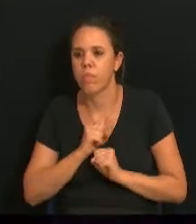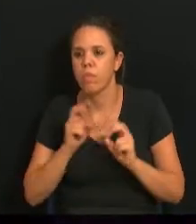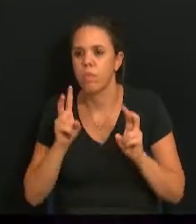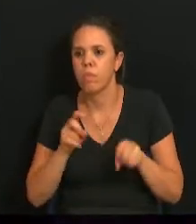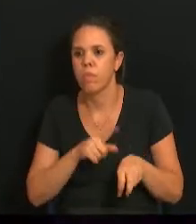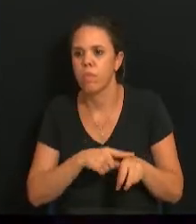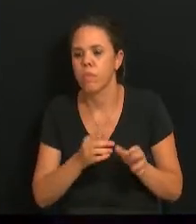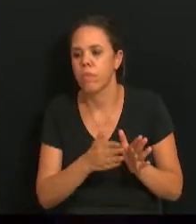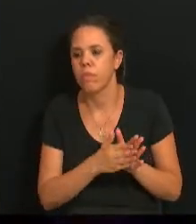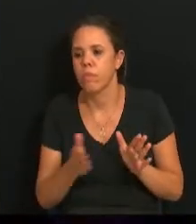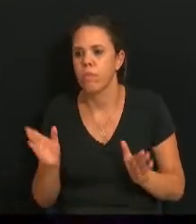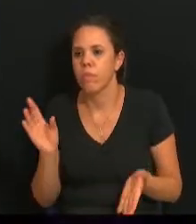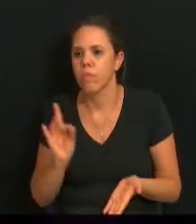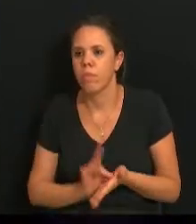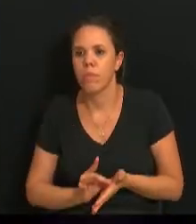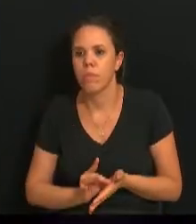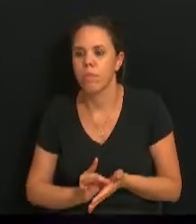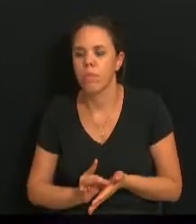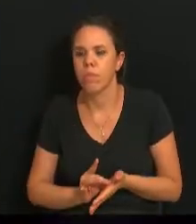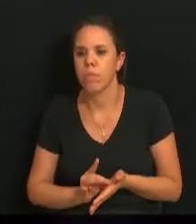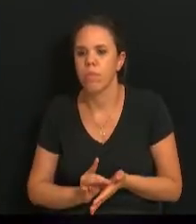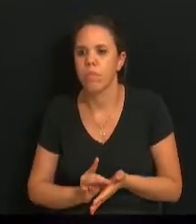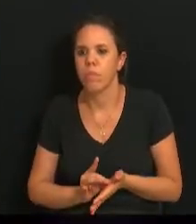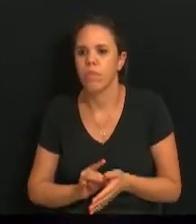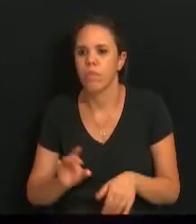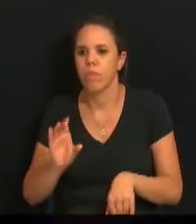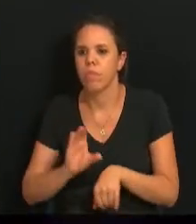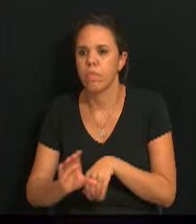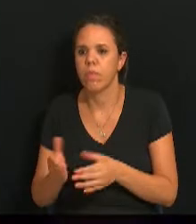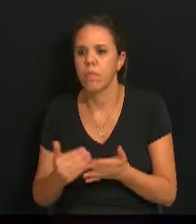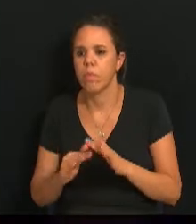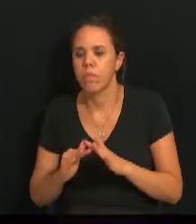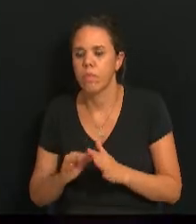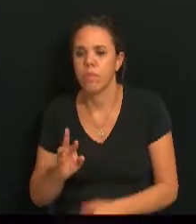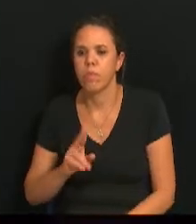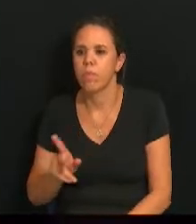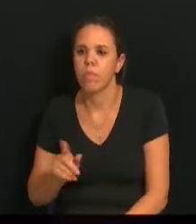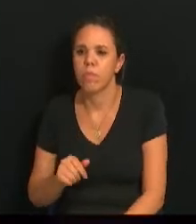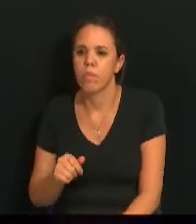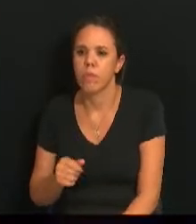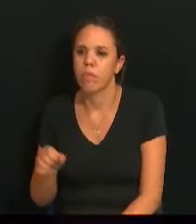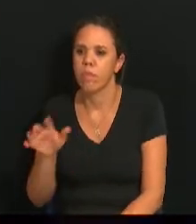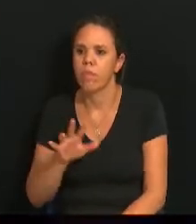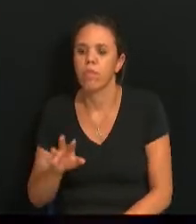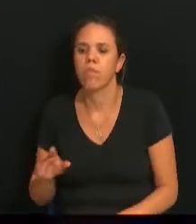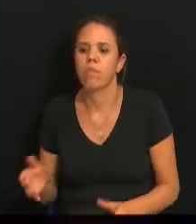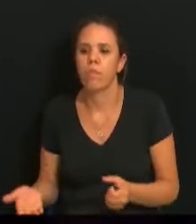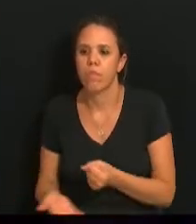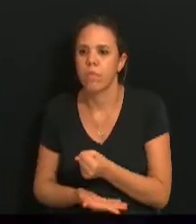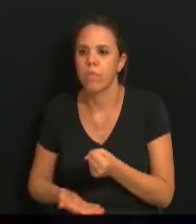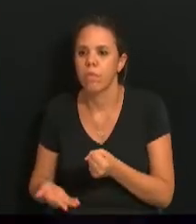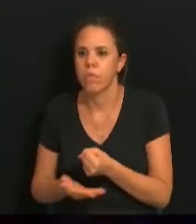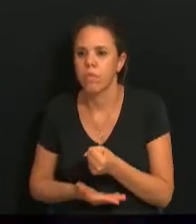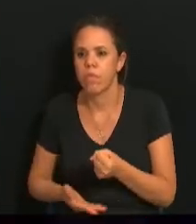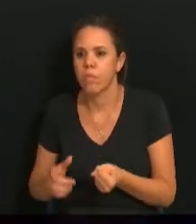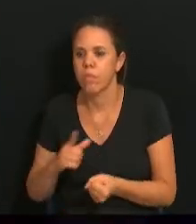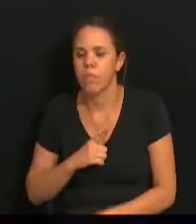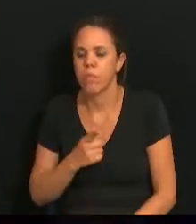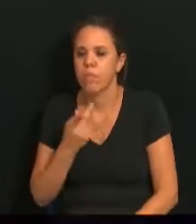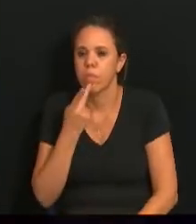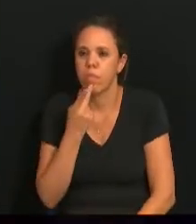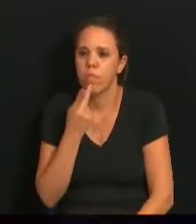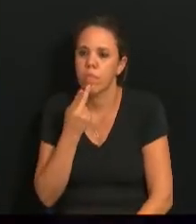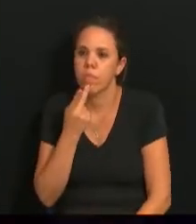tempos efetivos, esses tempos que qualificam a escola, e não uma qualificação de forma genérica, mas a qualificação, como eu havia dito, uma